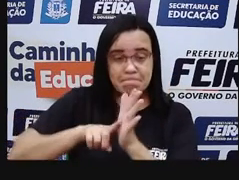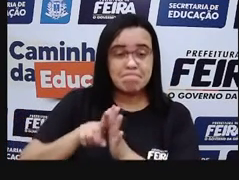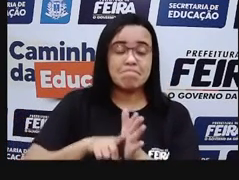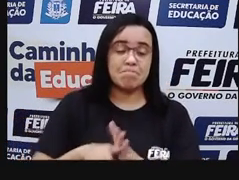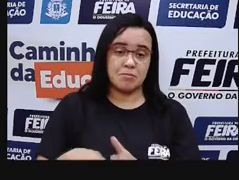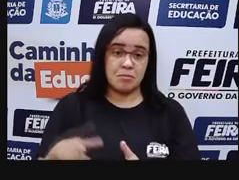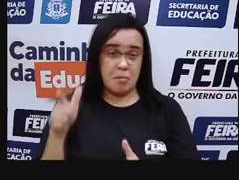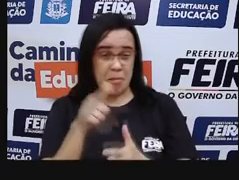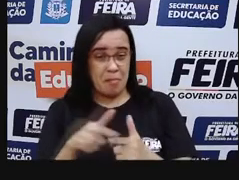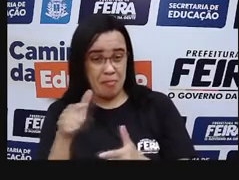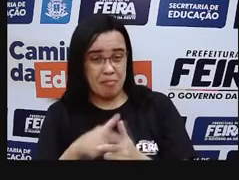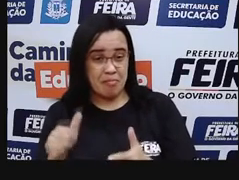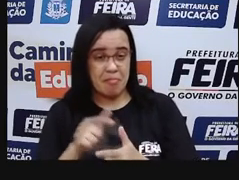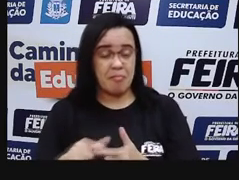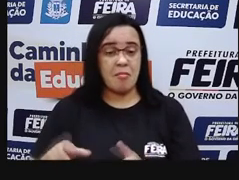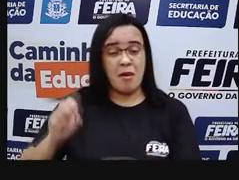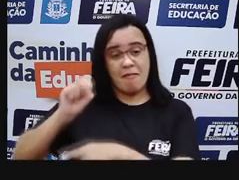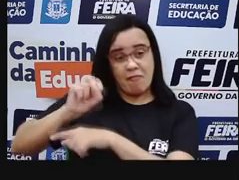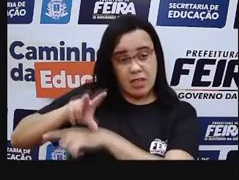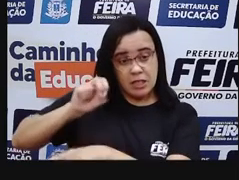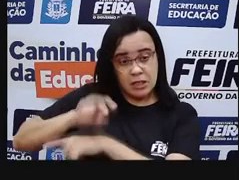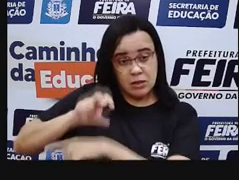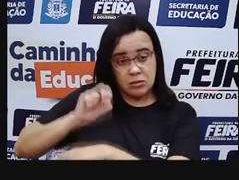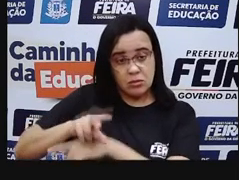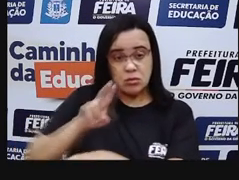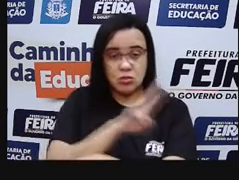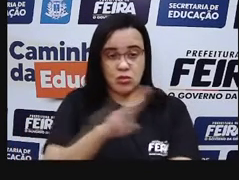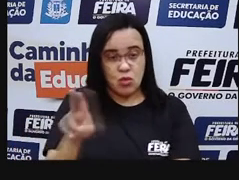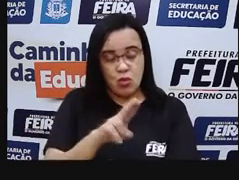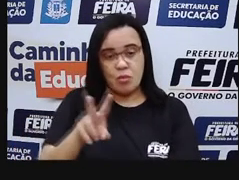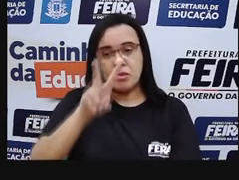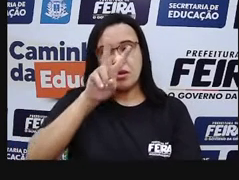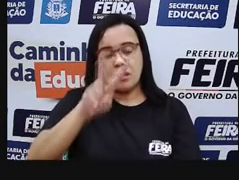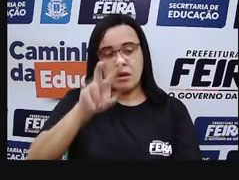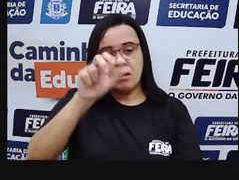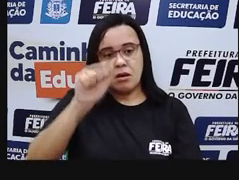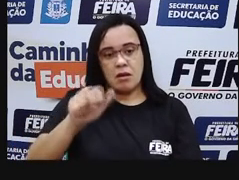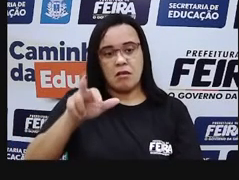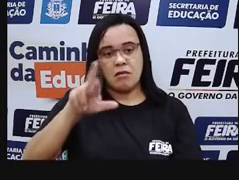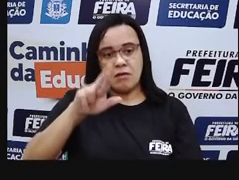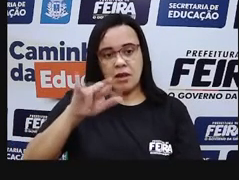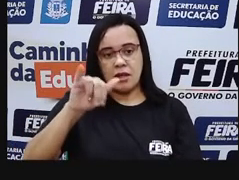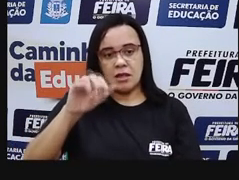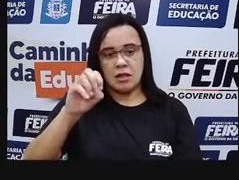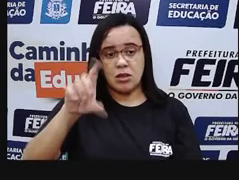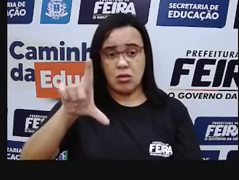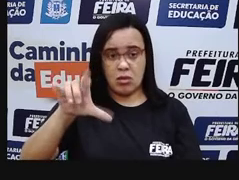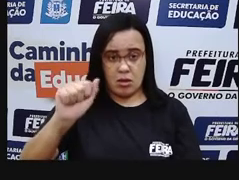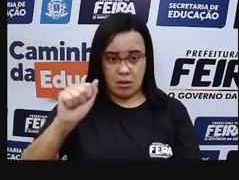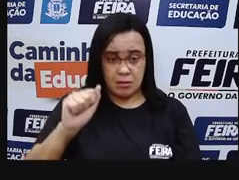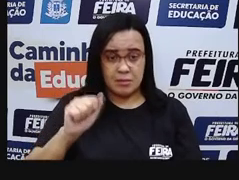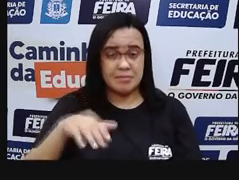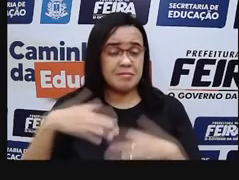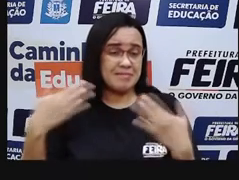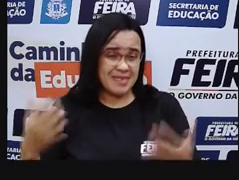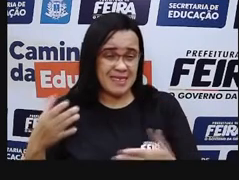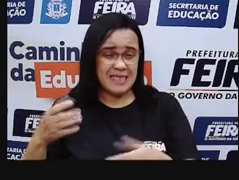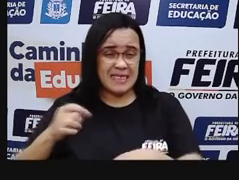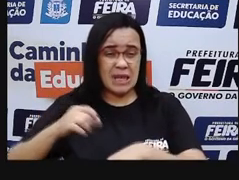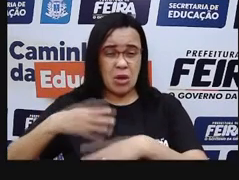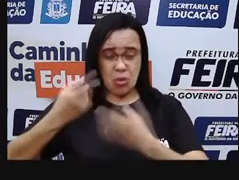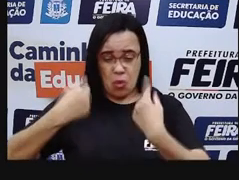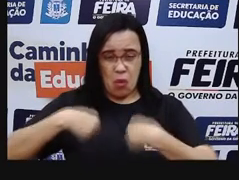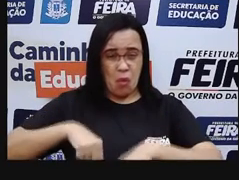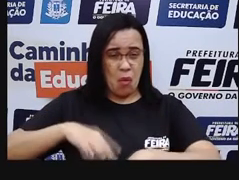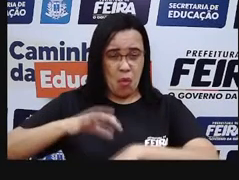varíola é uma doença causada por um vírus certo e esse vírus Ele causa Úrsula feridas